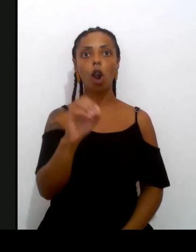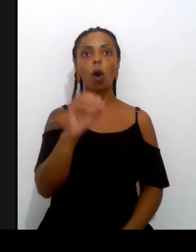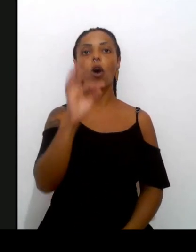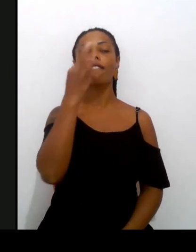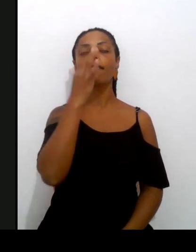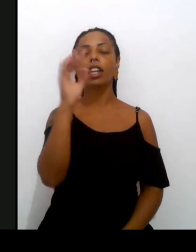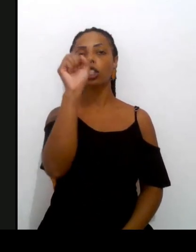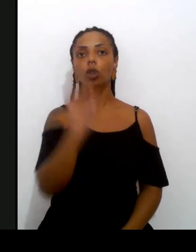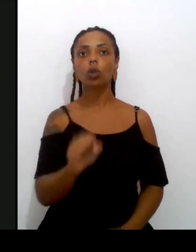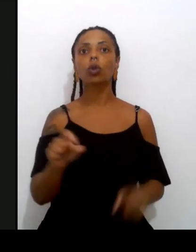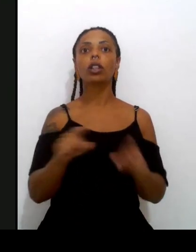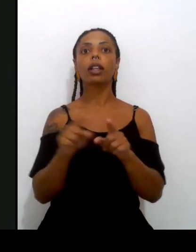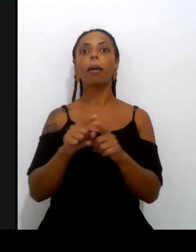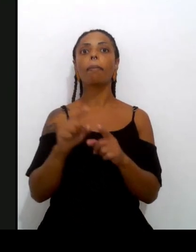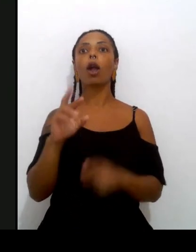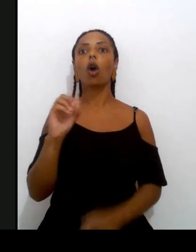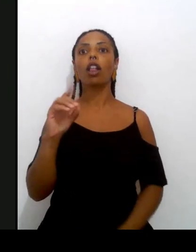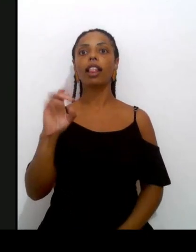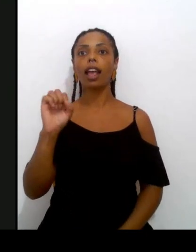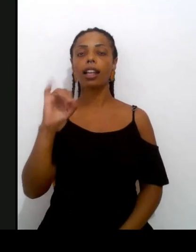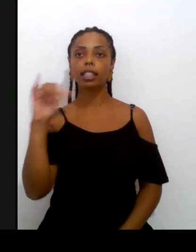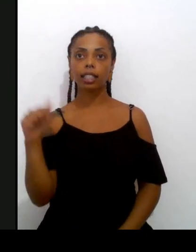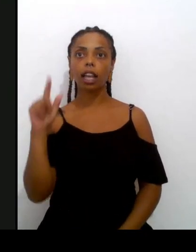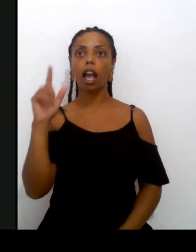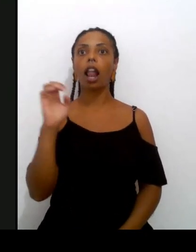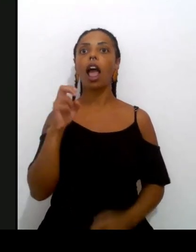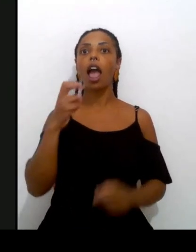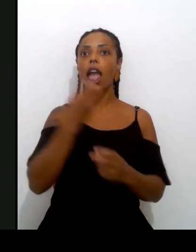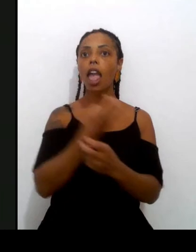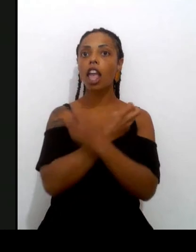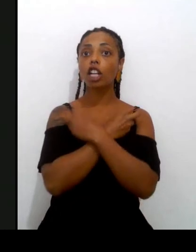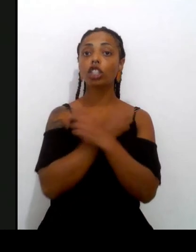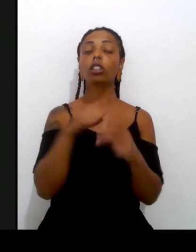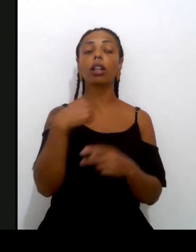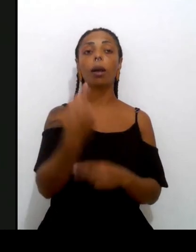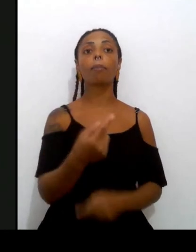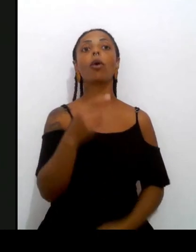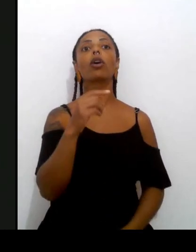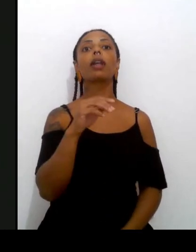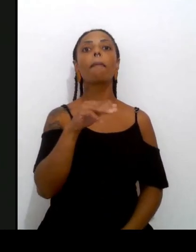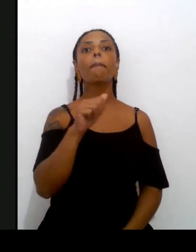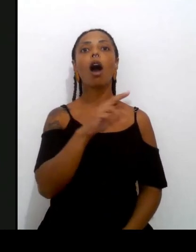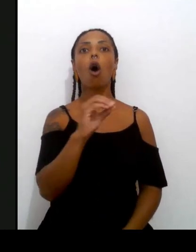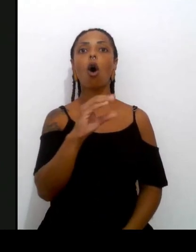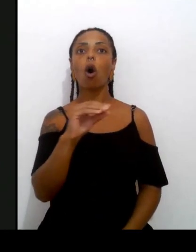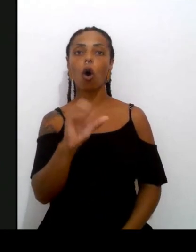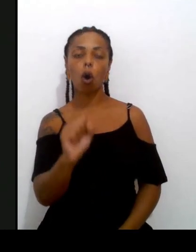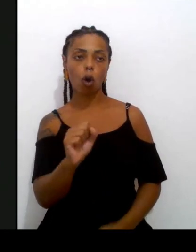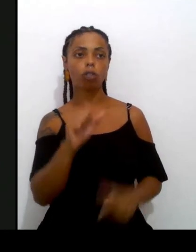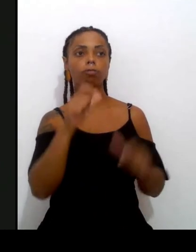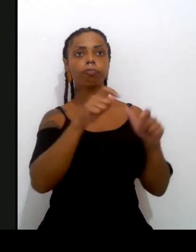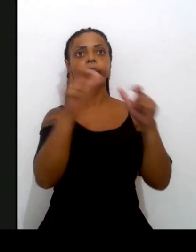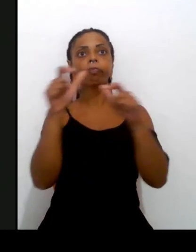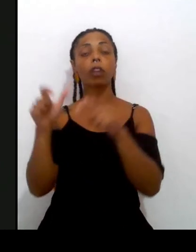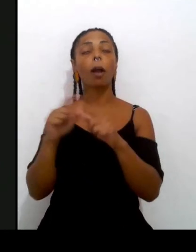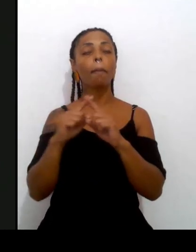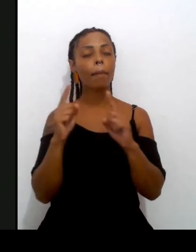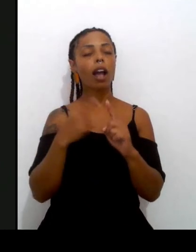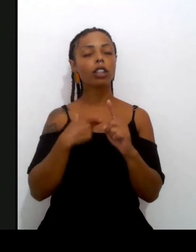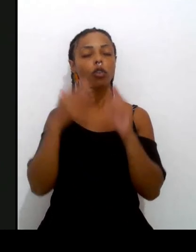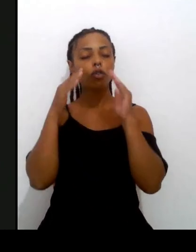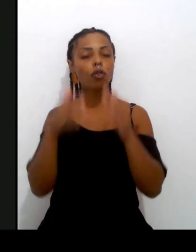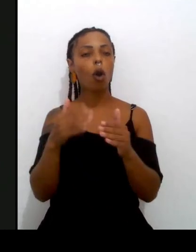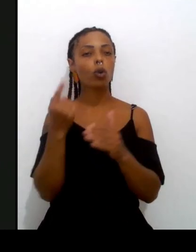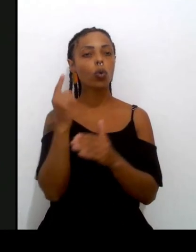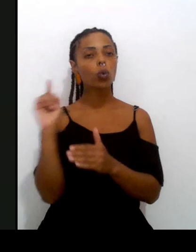e o Tanger no Marrocos e aqui me concentrarei nas últimas cidades as viagens internacionais de